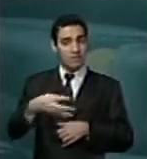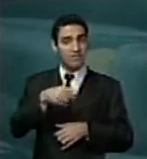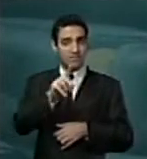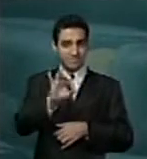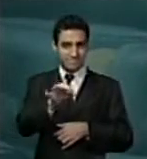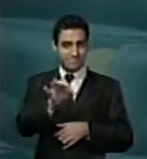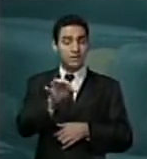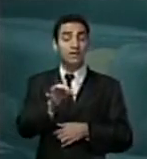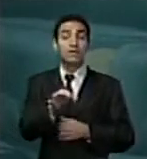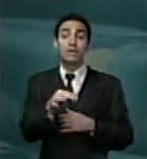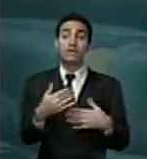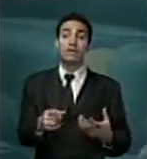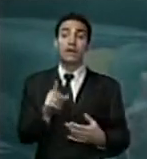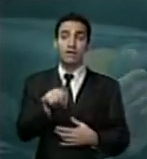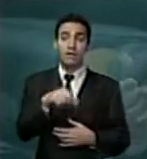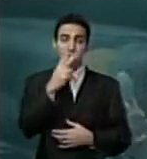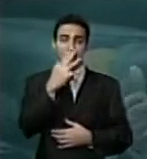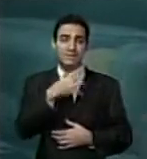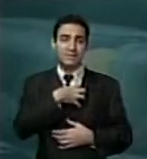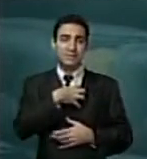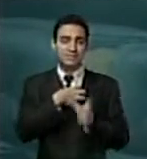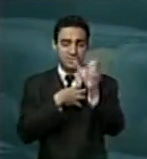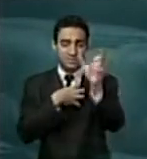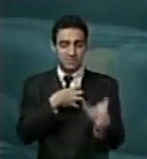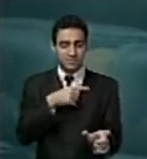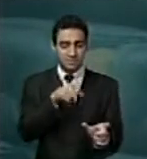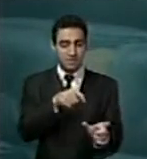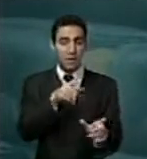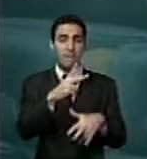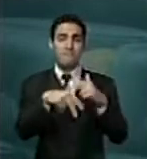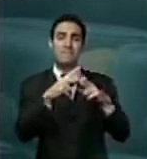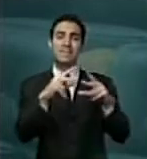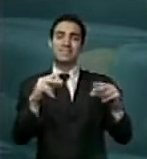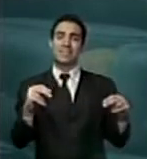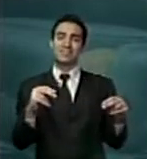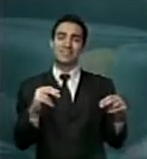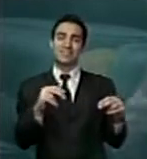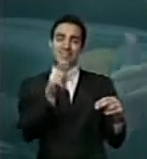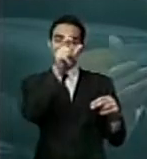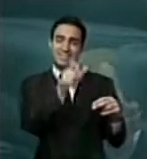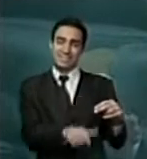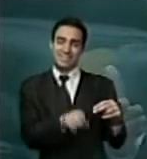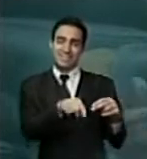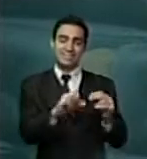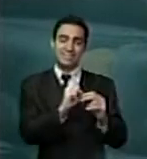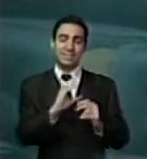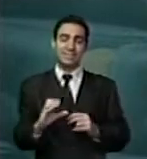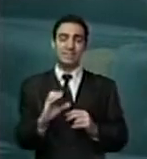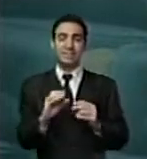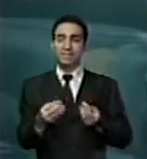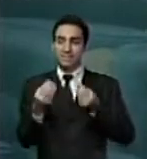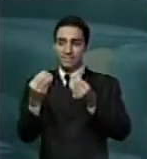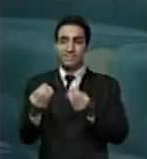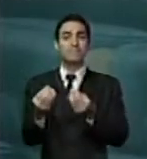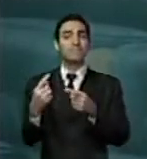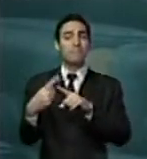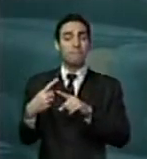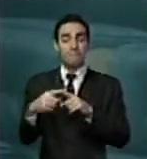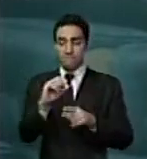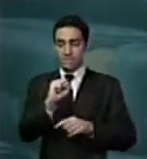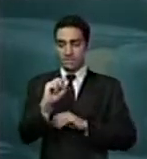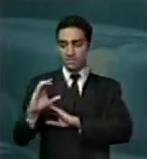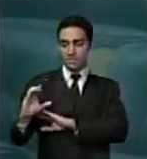recentemente e que é mais um presente que o Estado de Santa Catarina oferece para o Brasil, mandando para